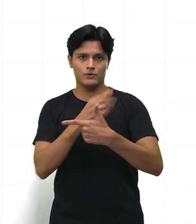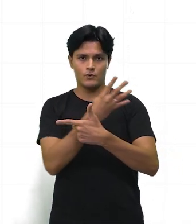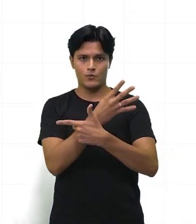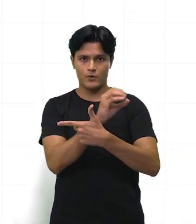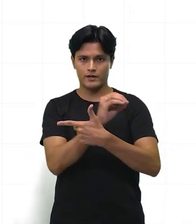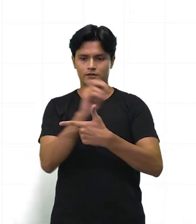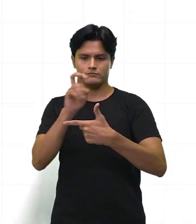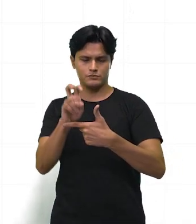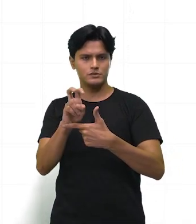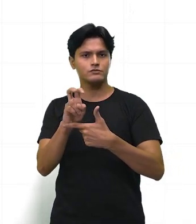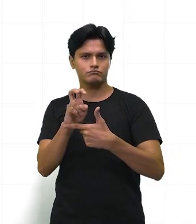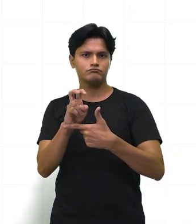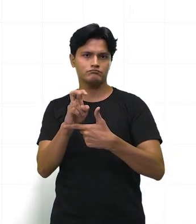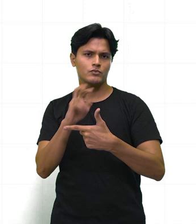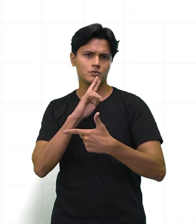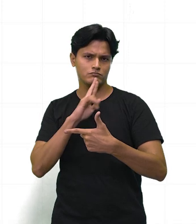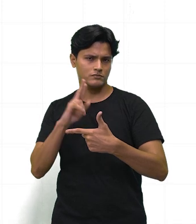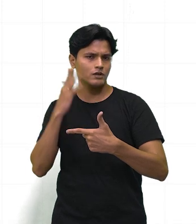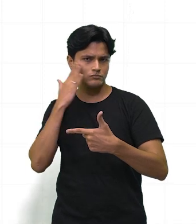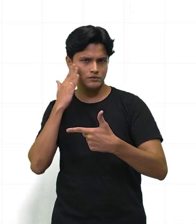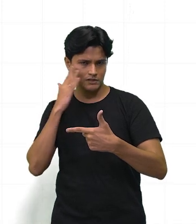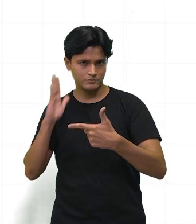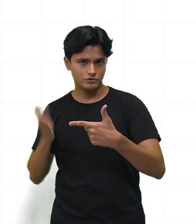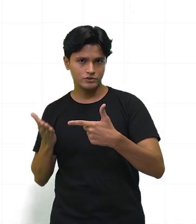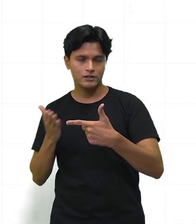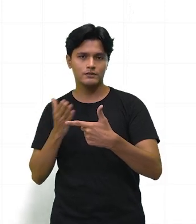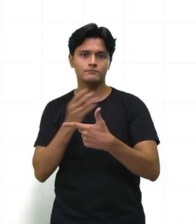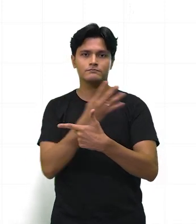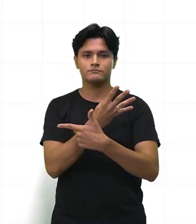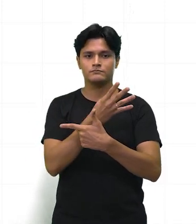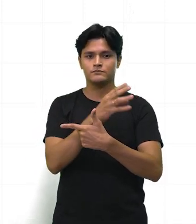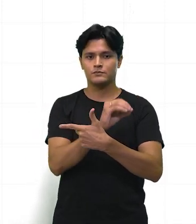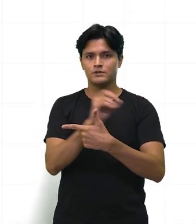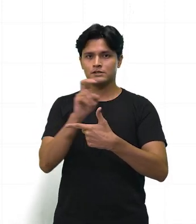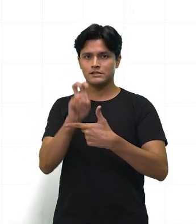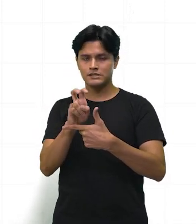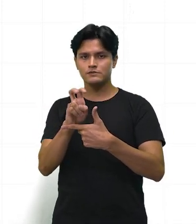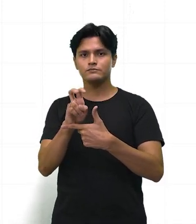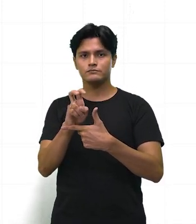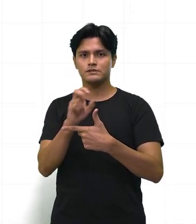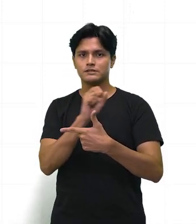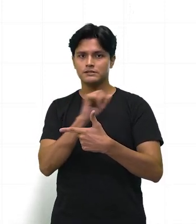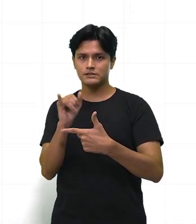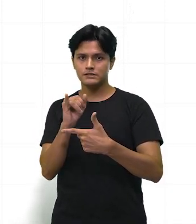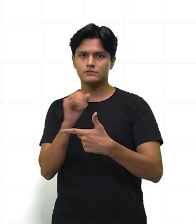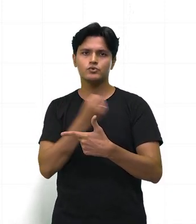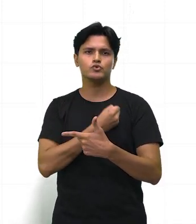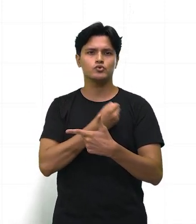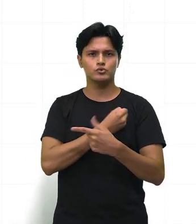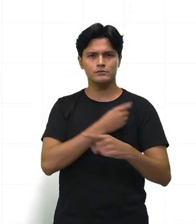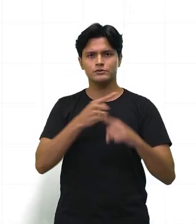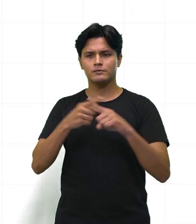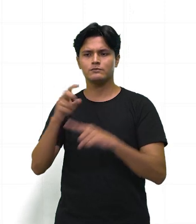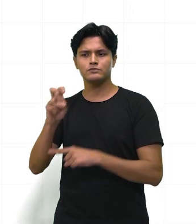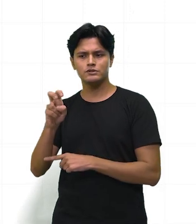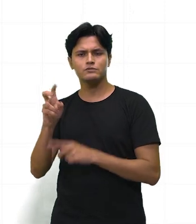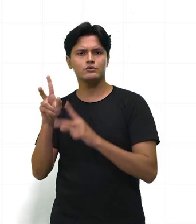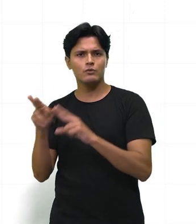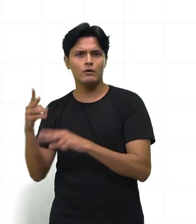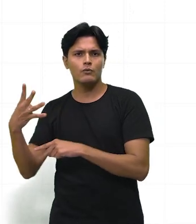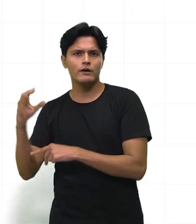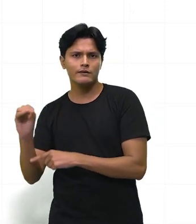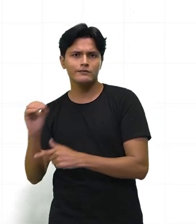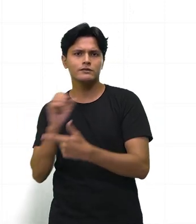já sabe o resultado, né? Um número multiplicado por 5 dá 40. Que número é esse? Mas fazendo aqui o algoritmo